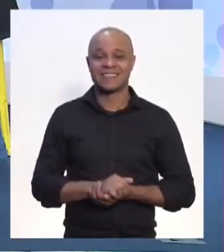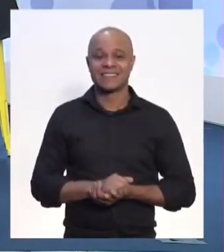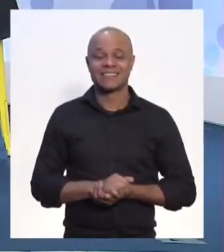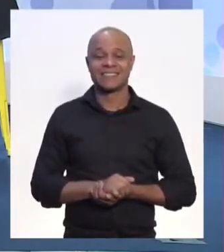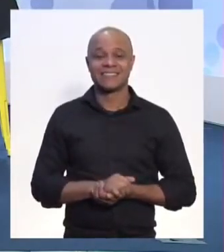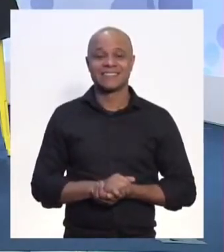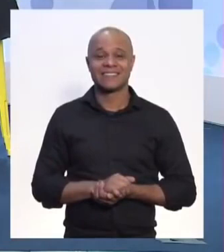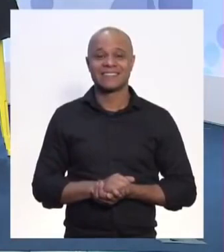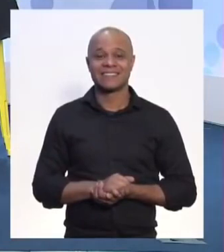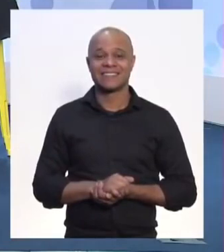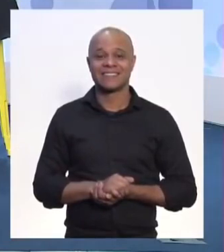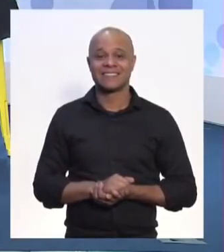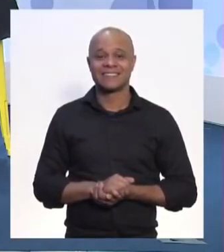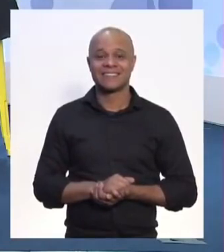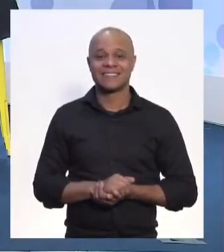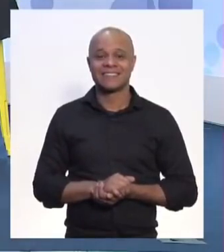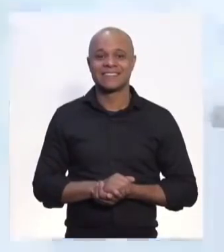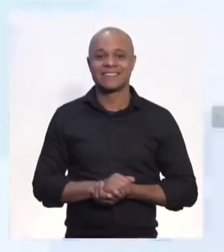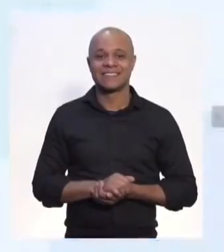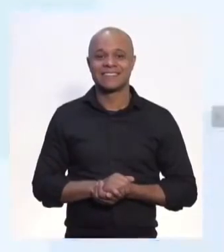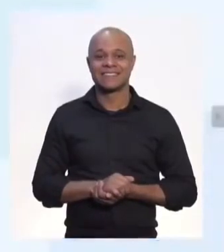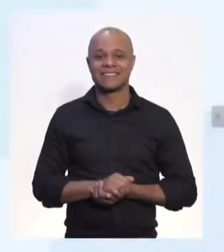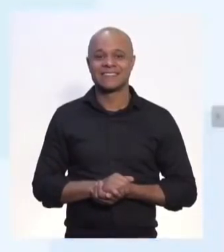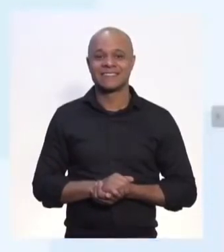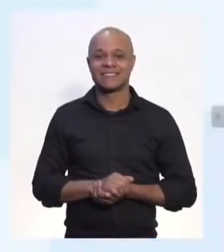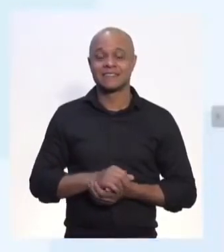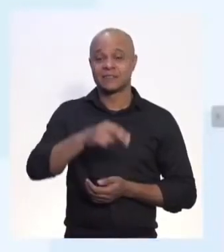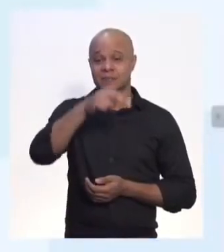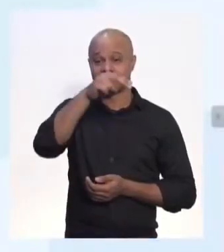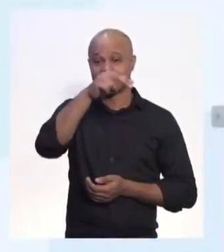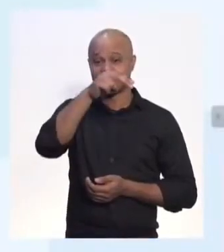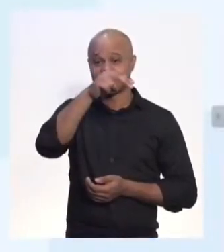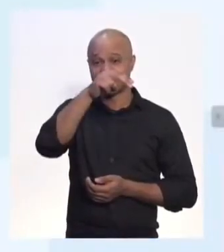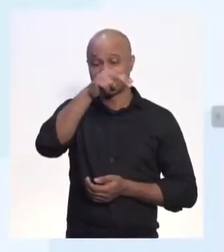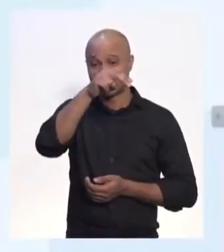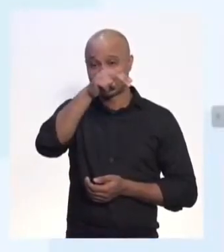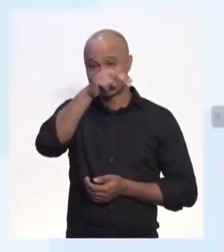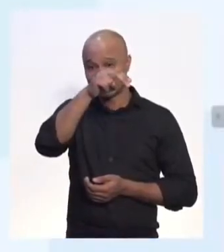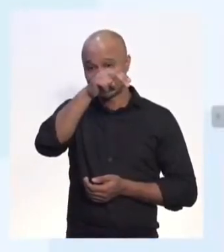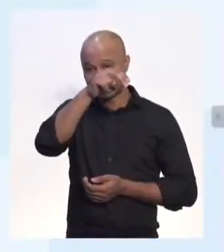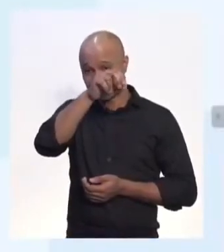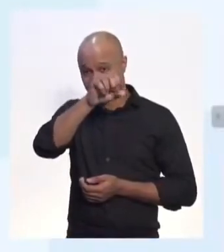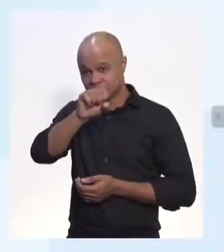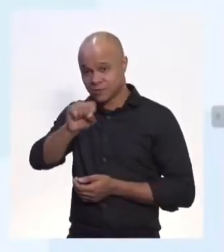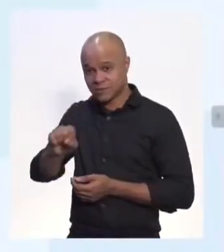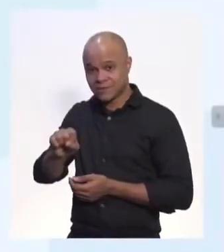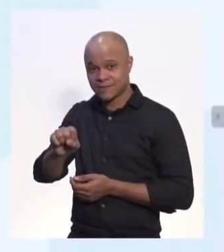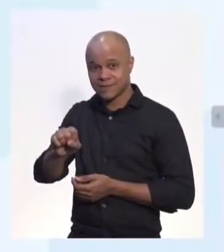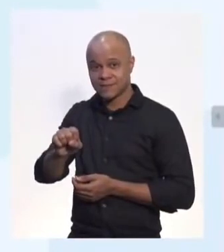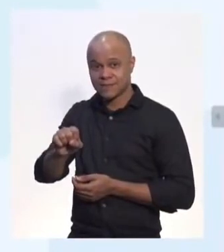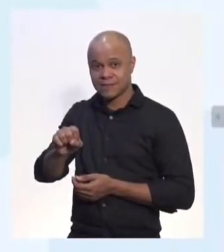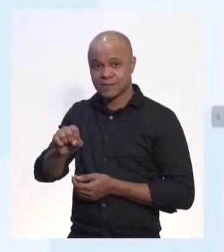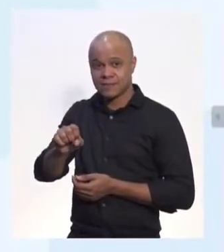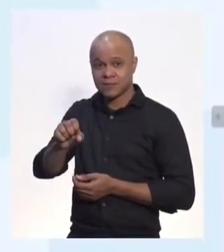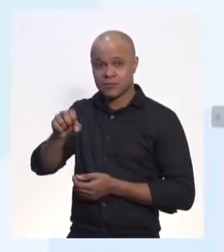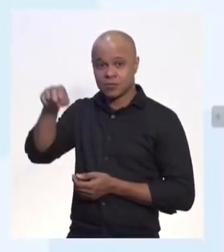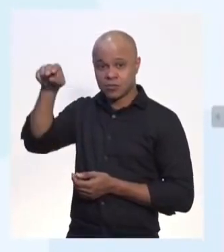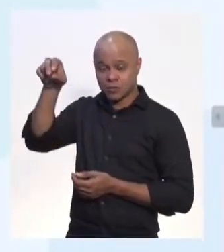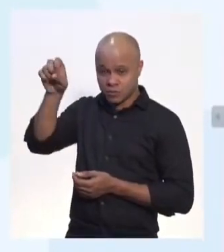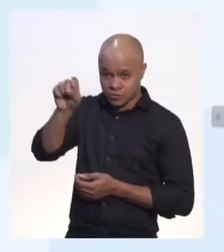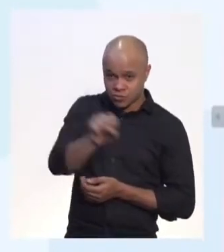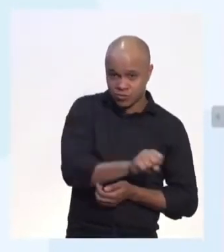Do noroeste até o sudeste e do nordeste até o sudoeste. Então, aqui caracterizados pelas